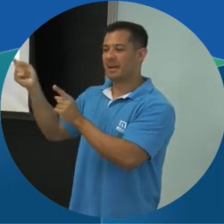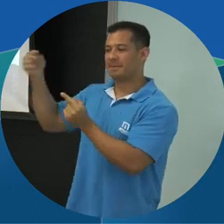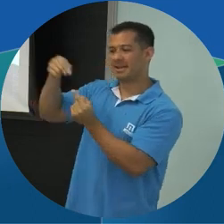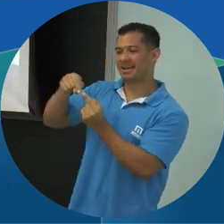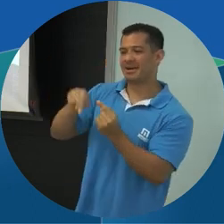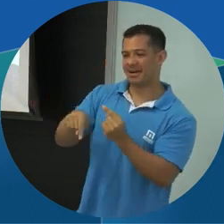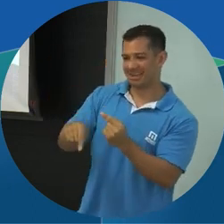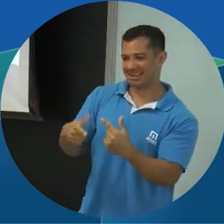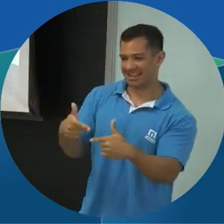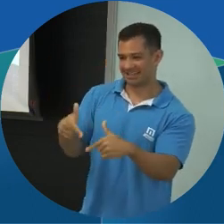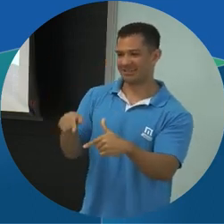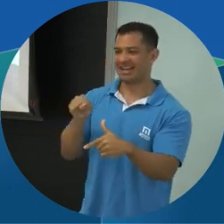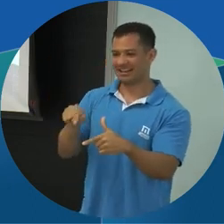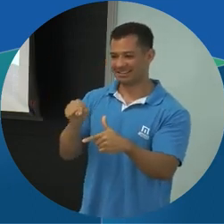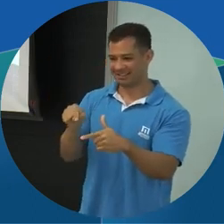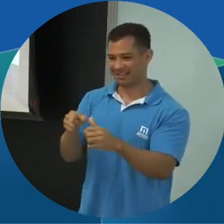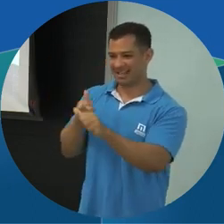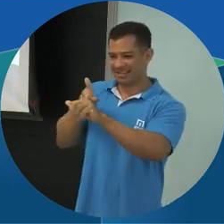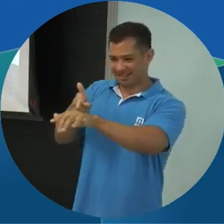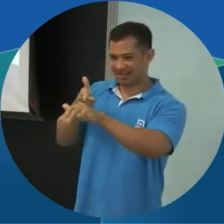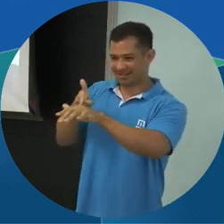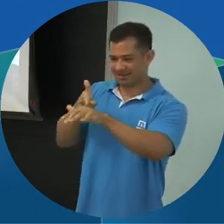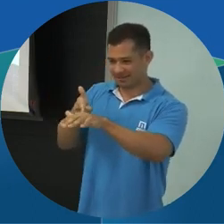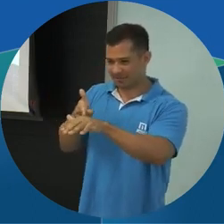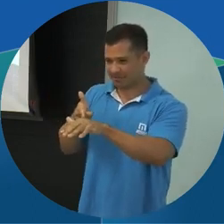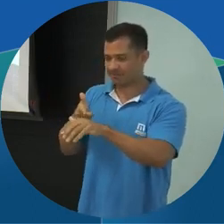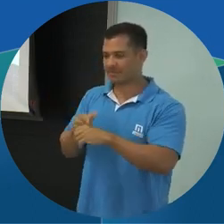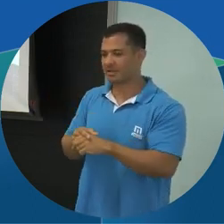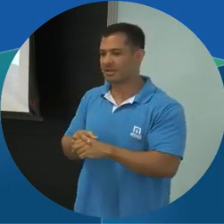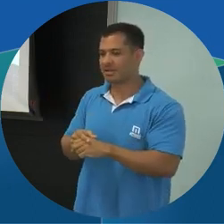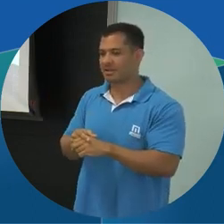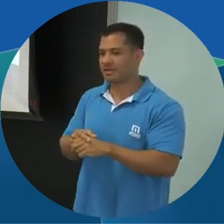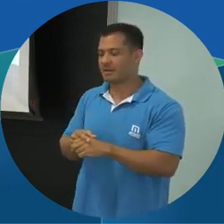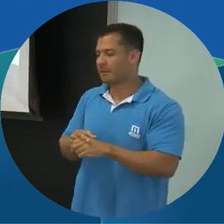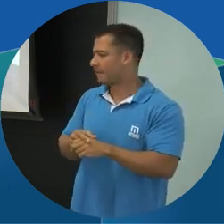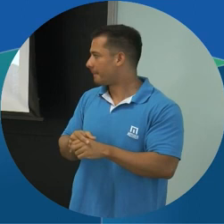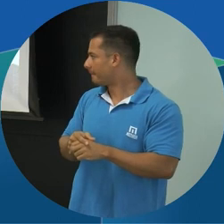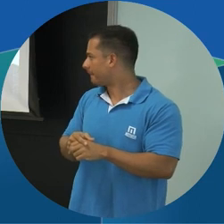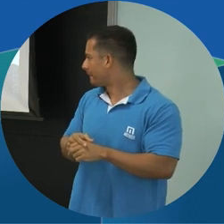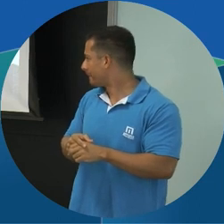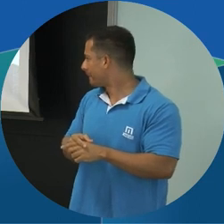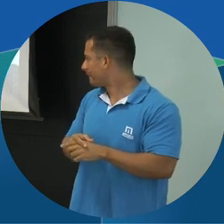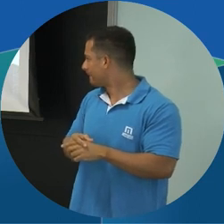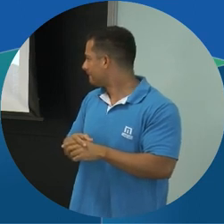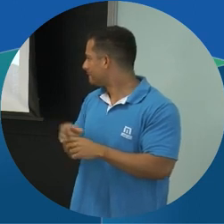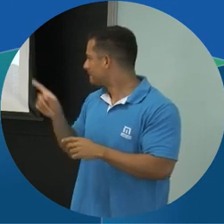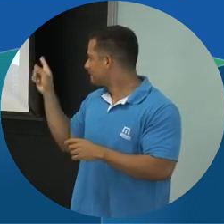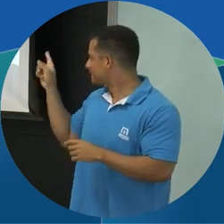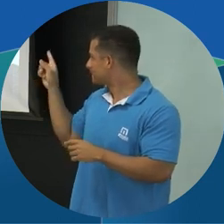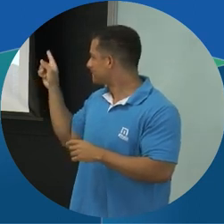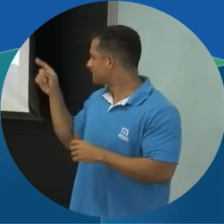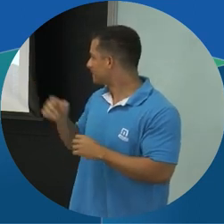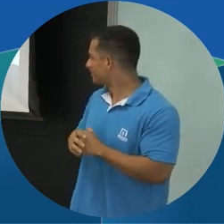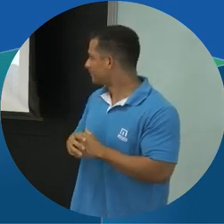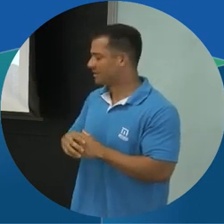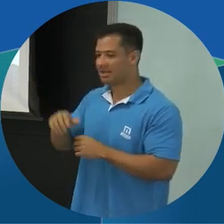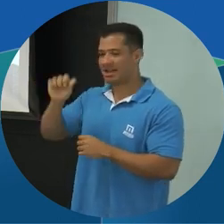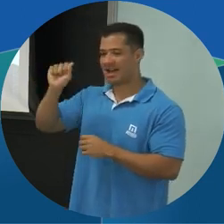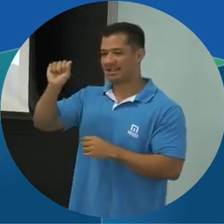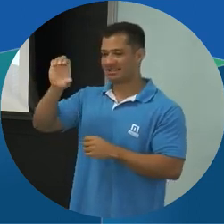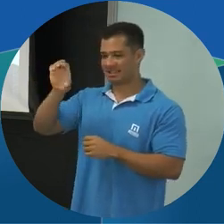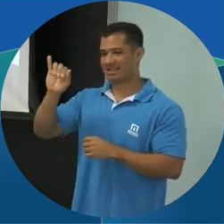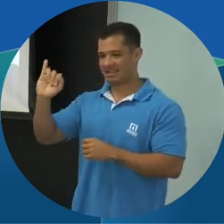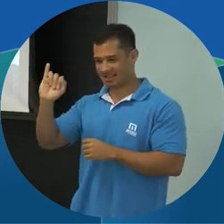essa atividade de hidrojateamento, de hidrodemolição nas nossas atividades, tá? Que é a do ACI, né?